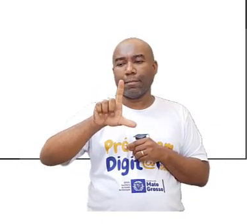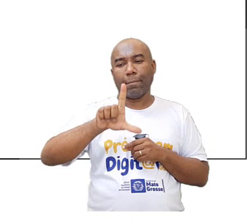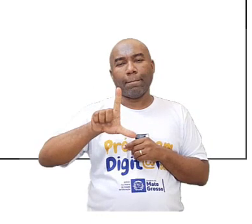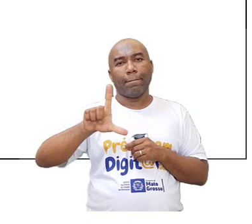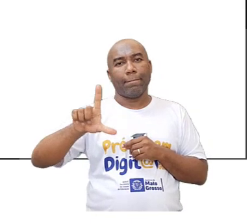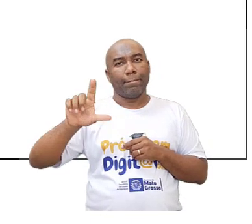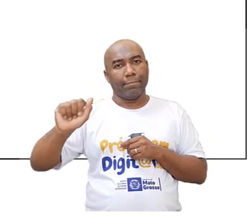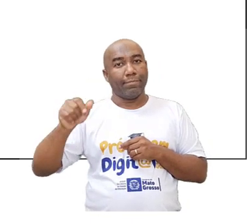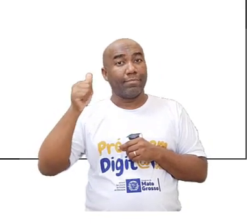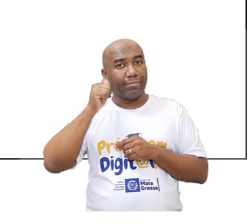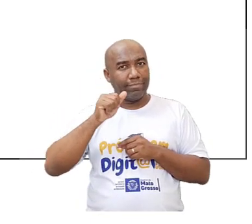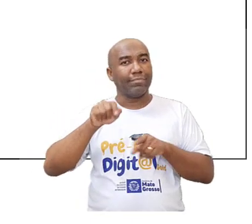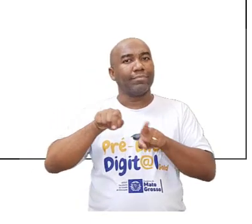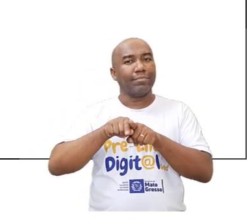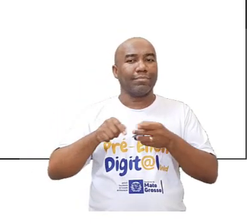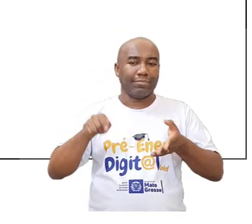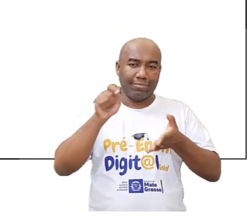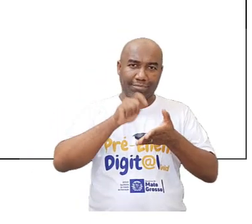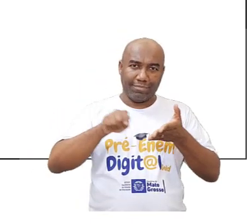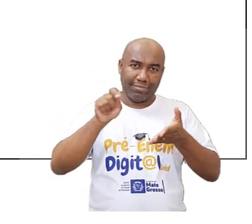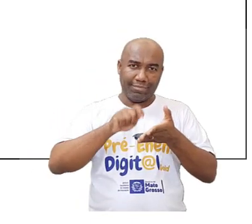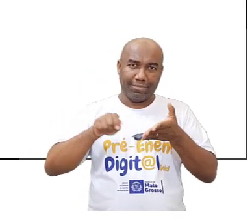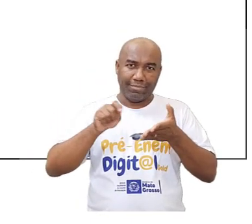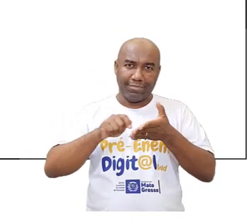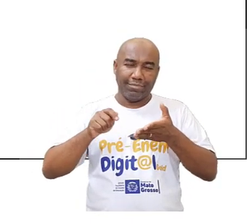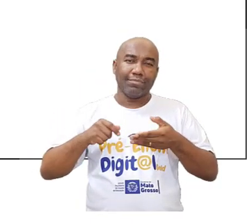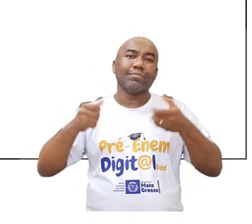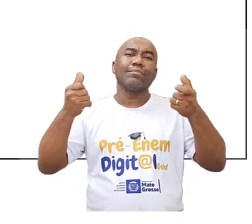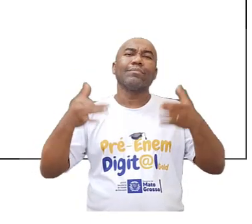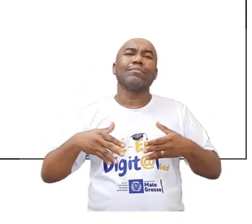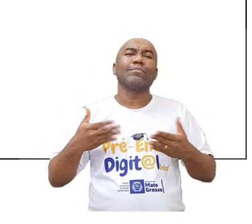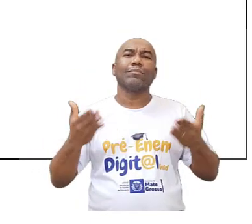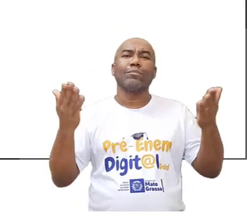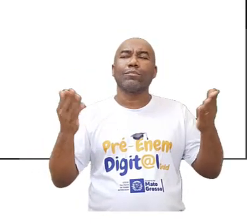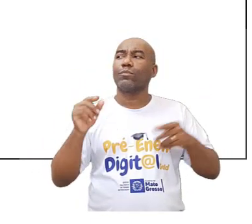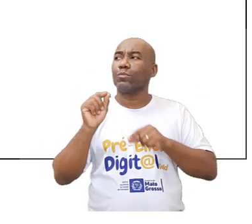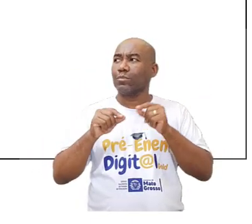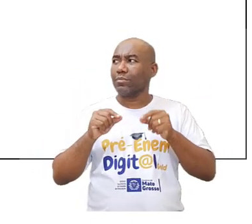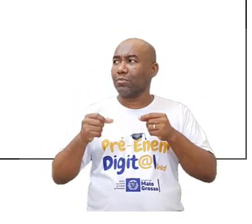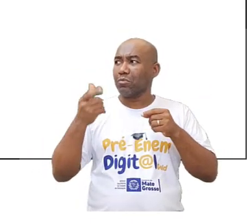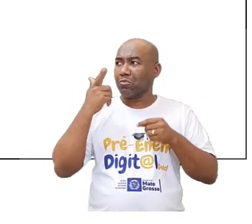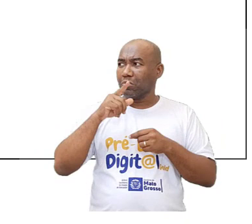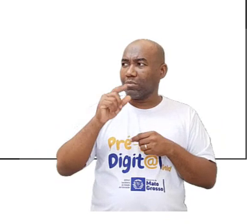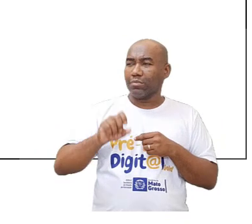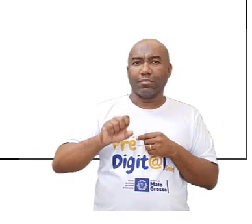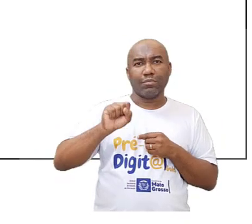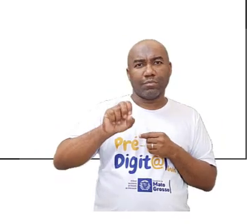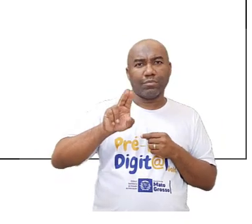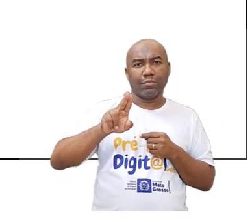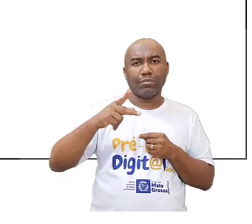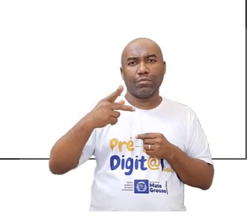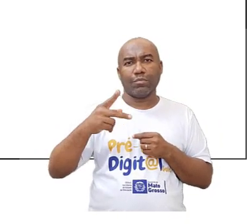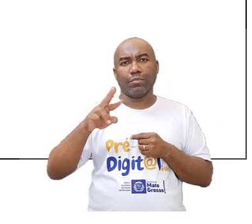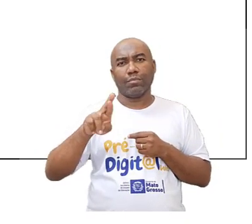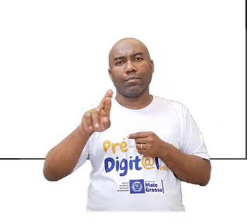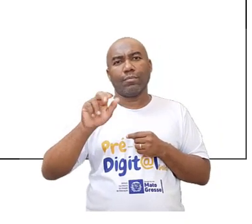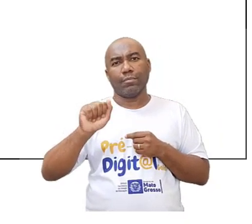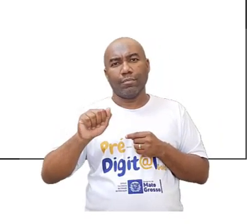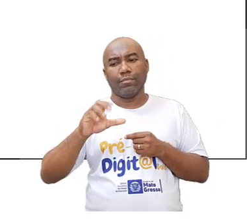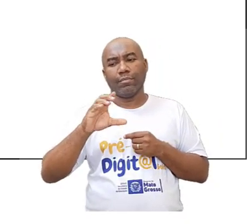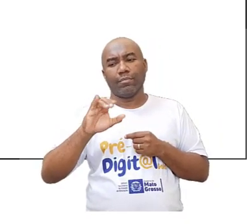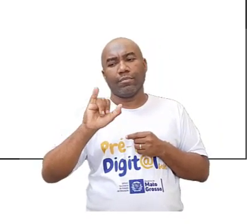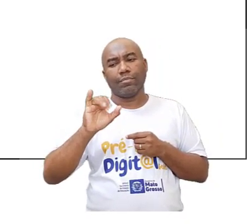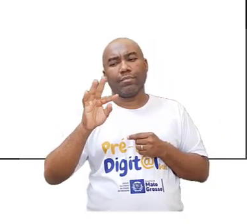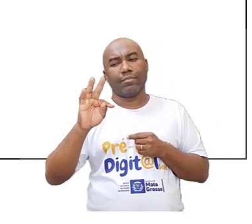curtinha. Ela disse, diante dos fatos supracitados, o que, que são supracitados? Quer dizer, citados